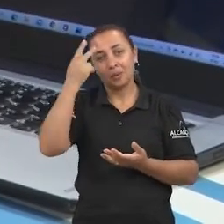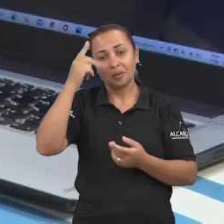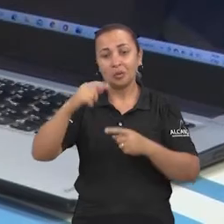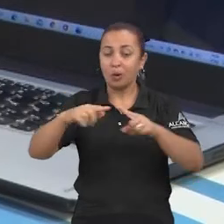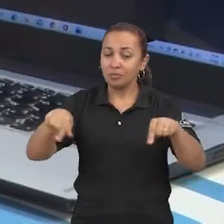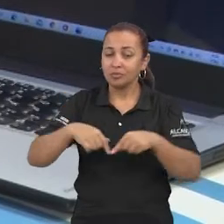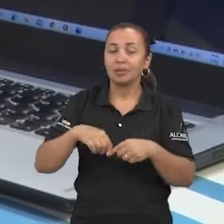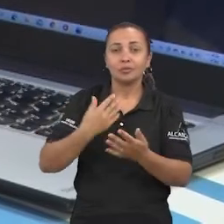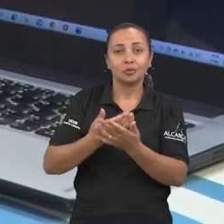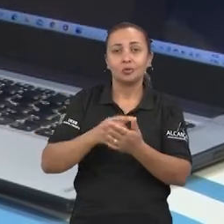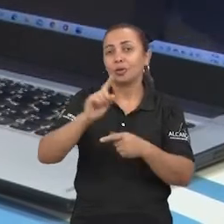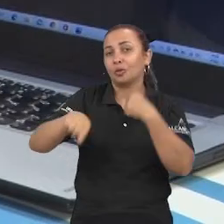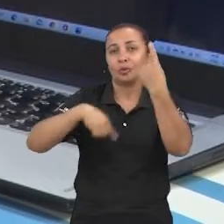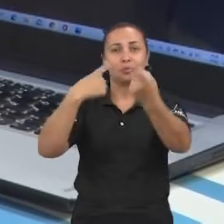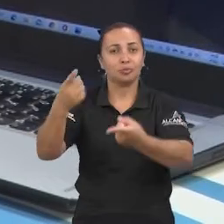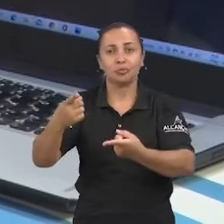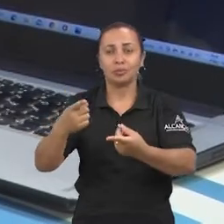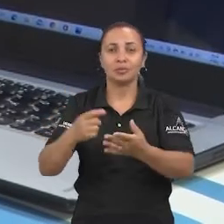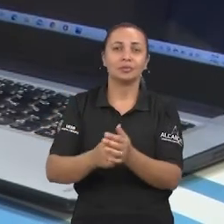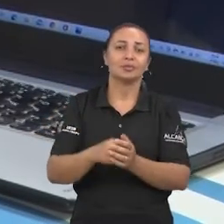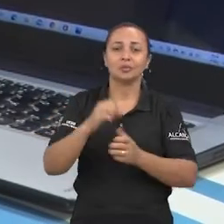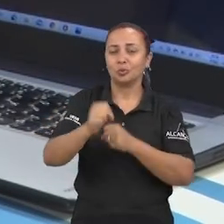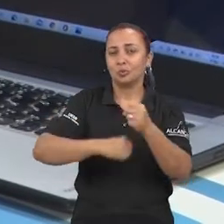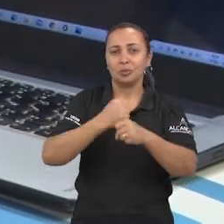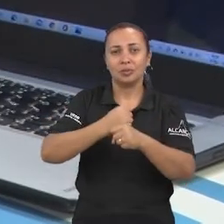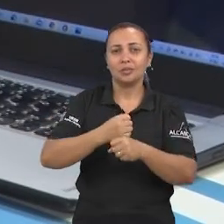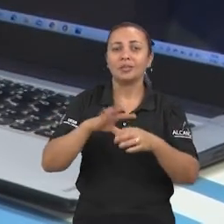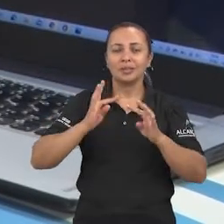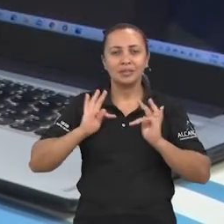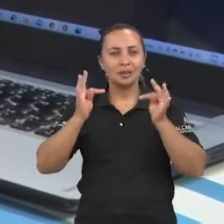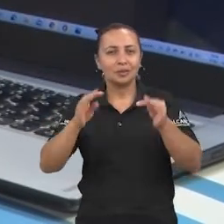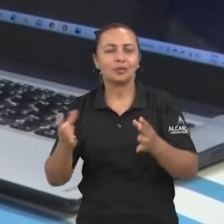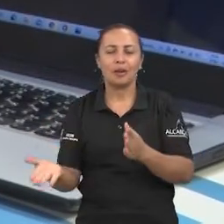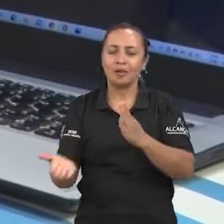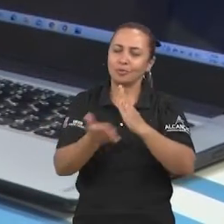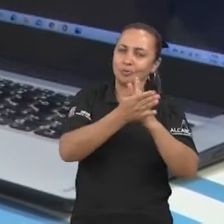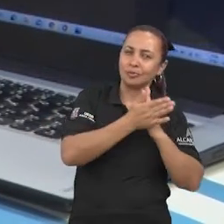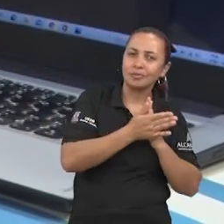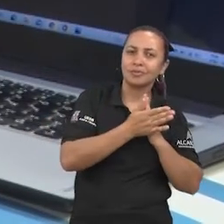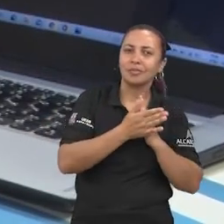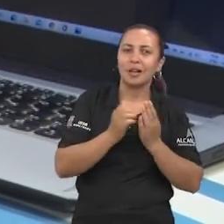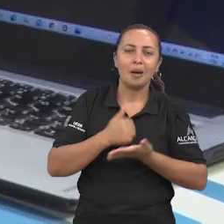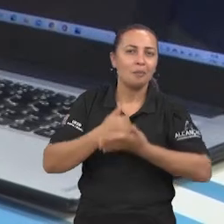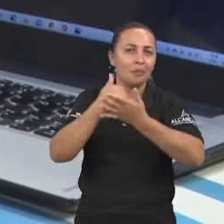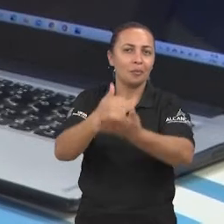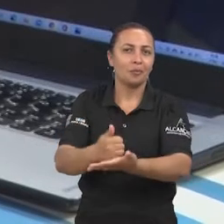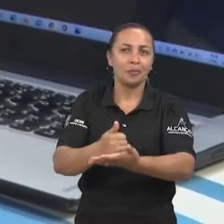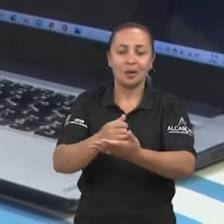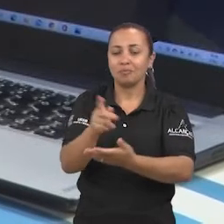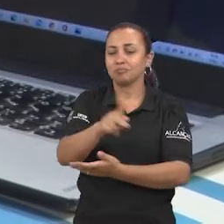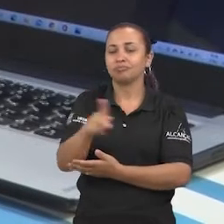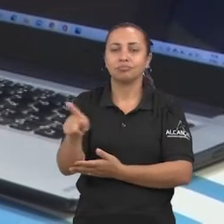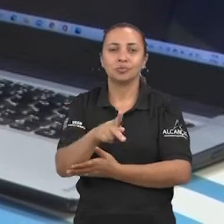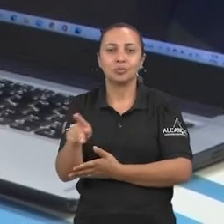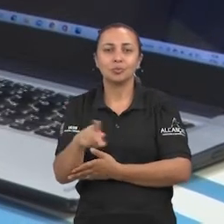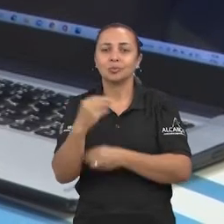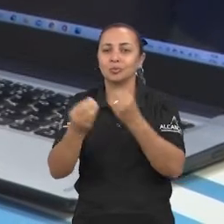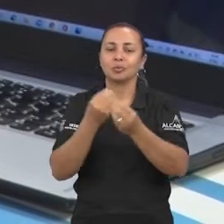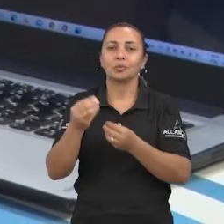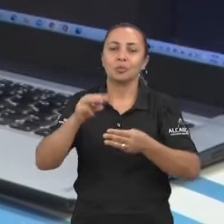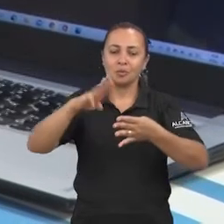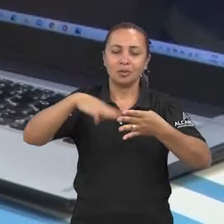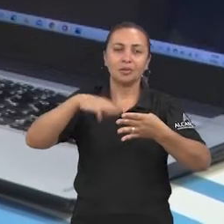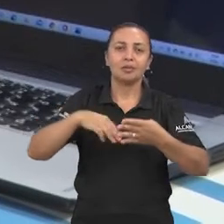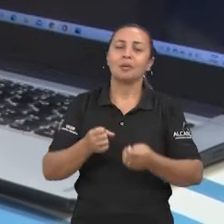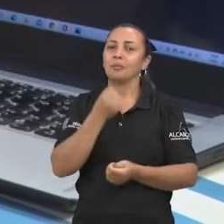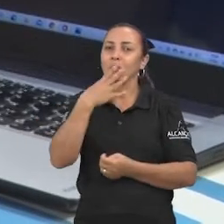nas turmas seguintes, sabendo que não é um bicho de sete cabeças, que a tecnologia veio para ajudar, veio para dar suporte, veio para auxiliar o professor como um